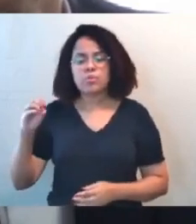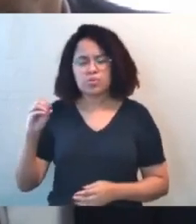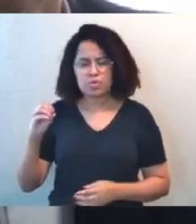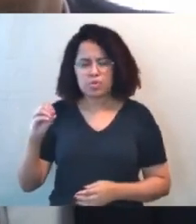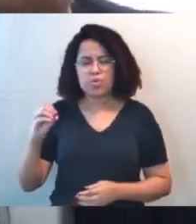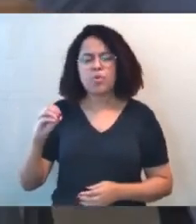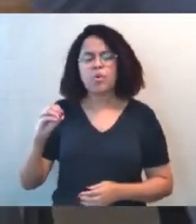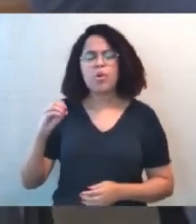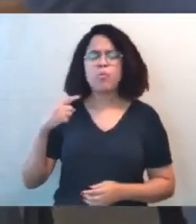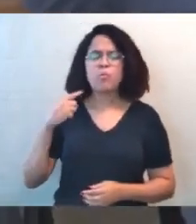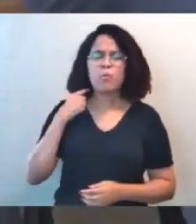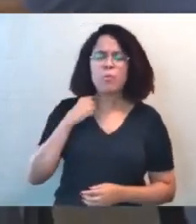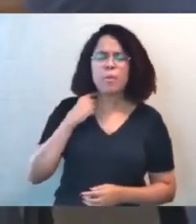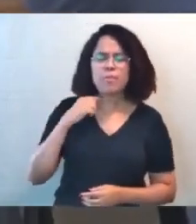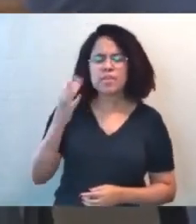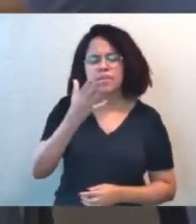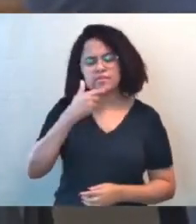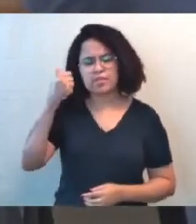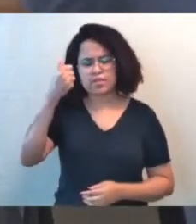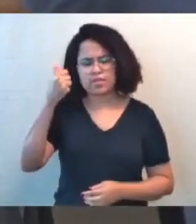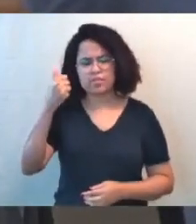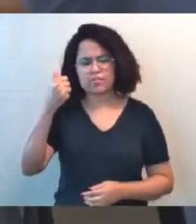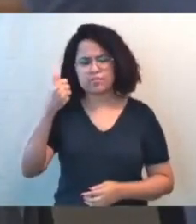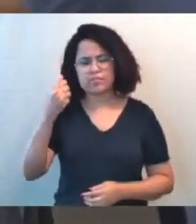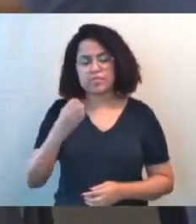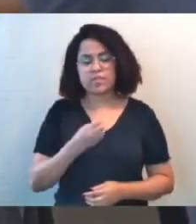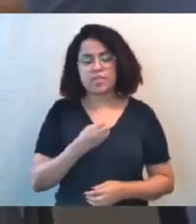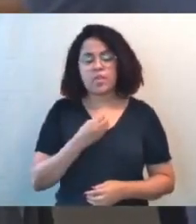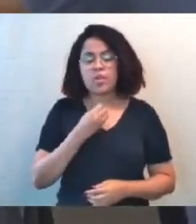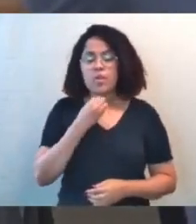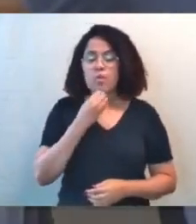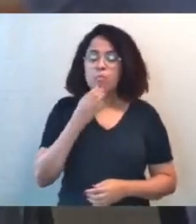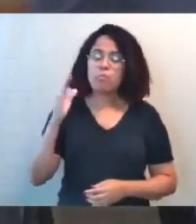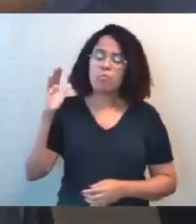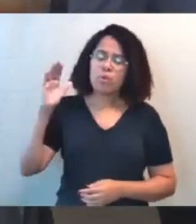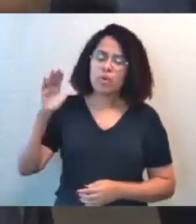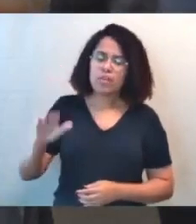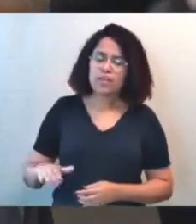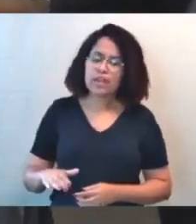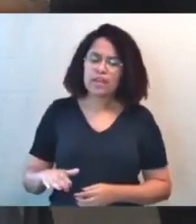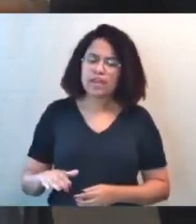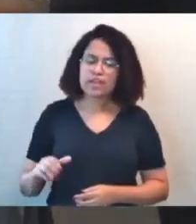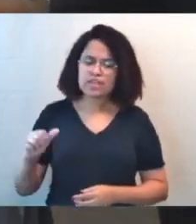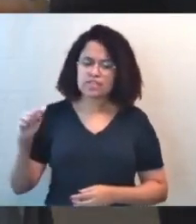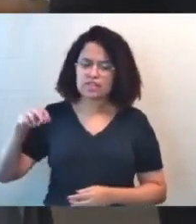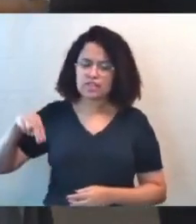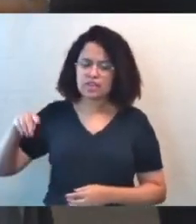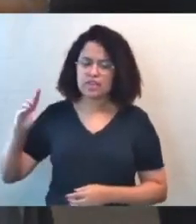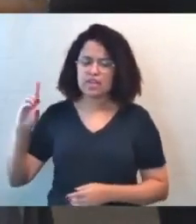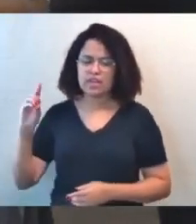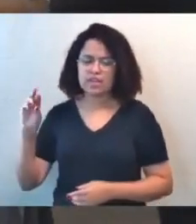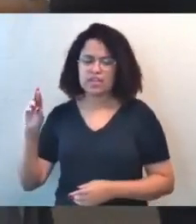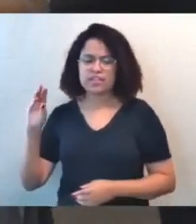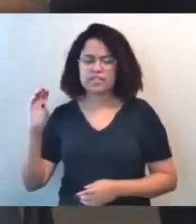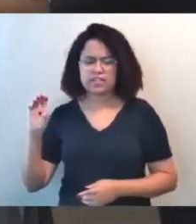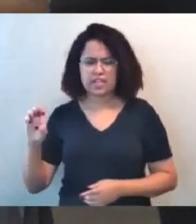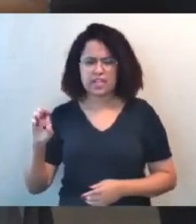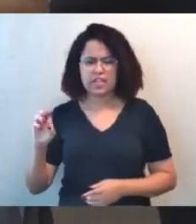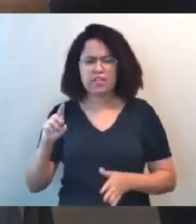representante. Boa tarde, né? É André Dantas. André, eu queria perguntar ao senhor se a gente